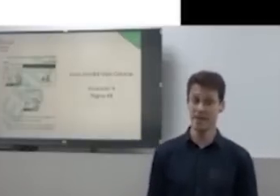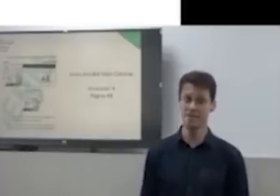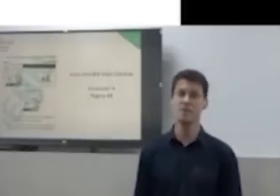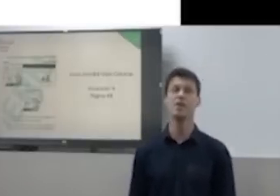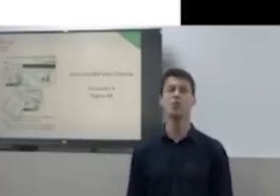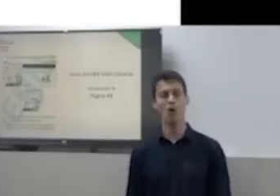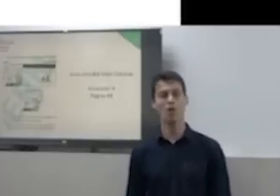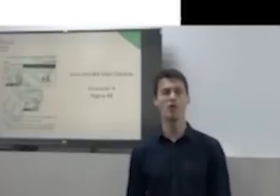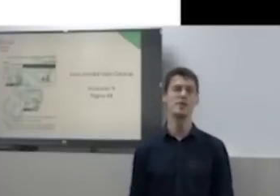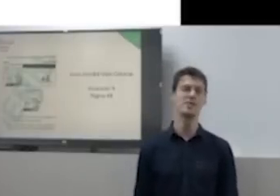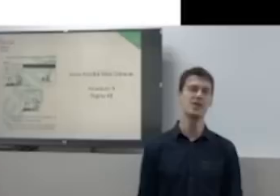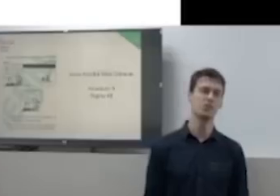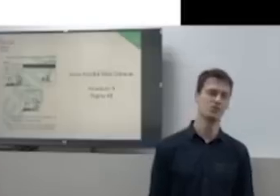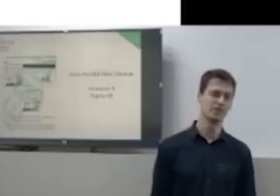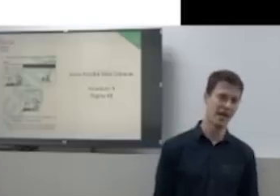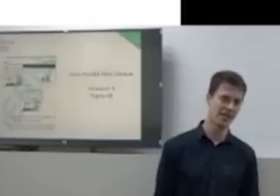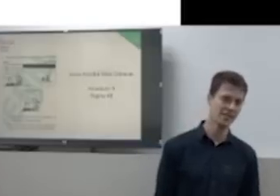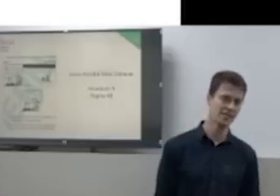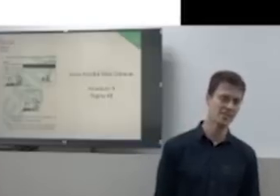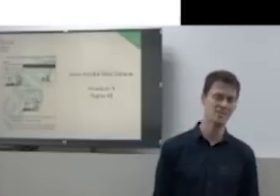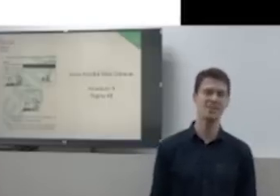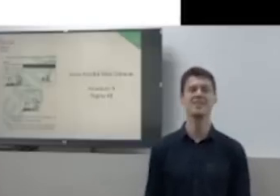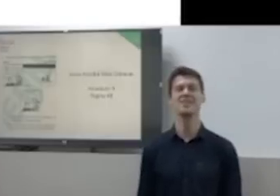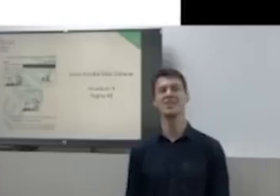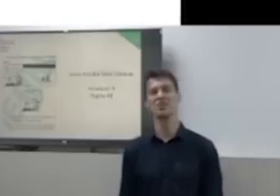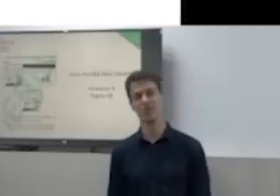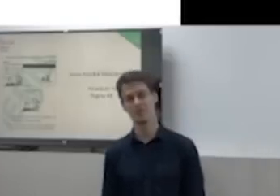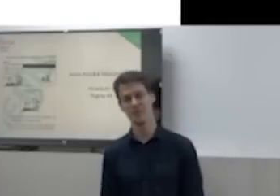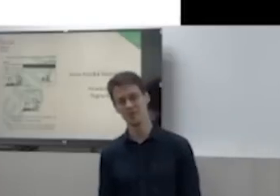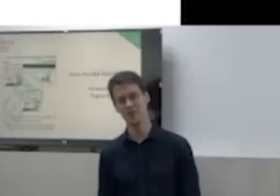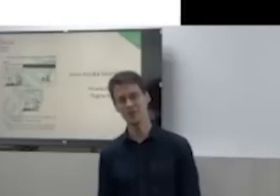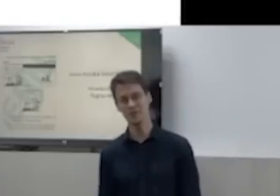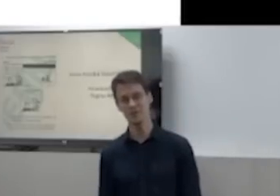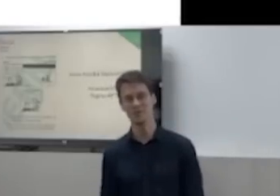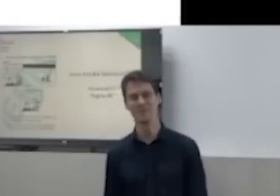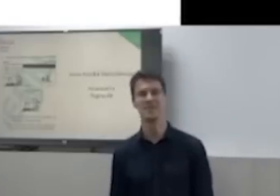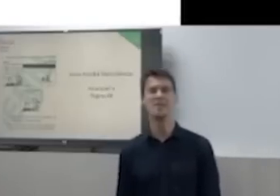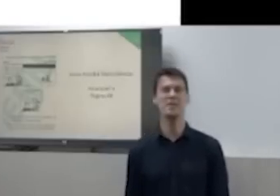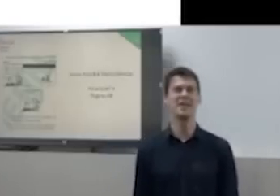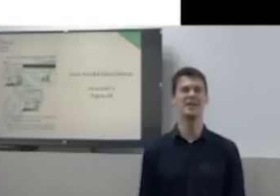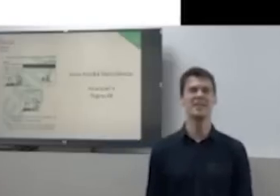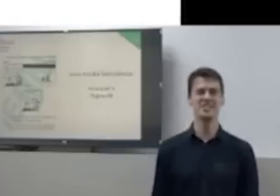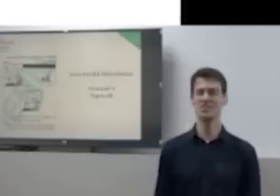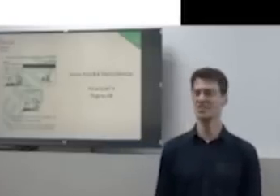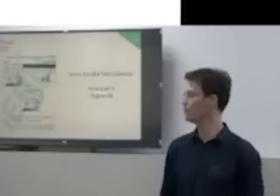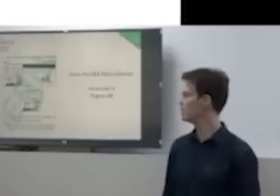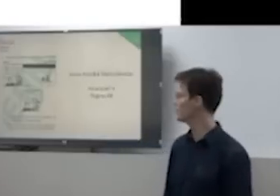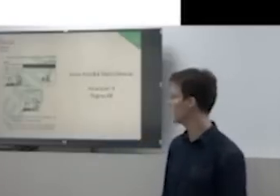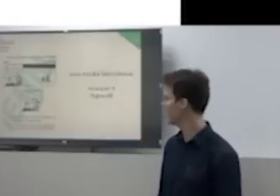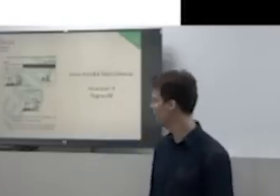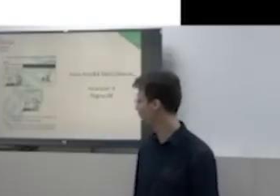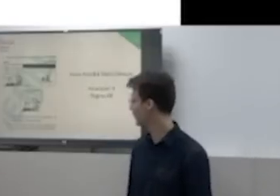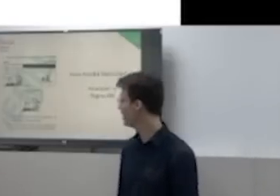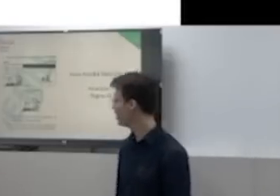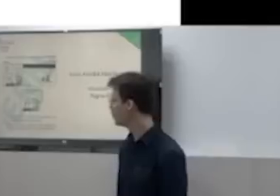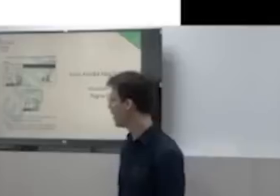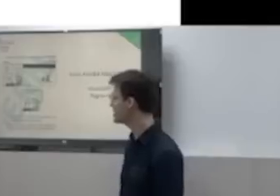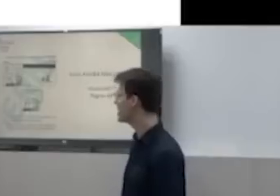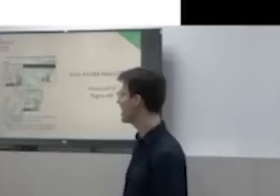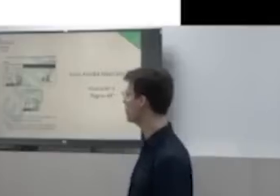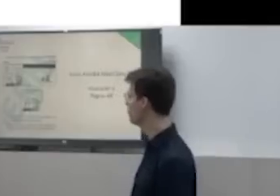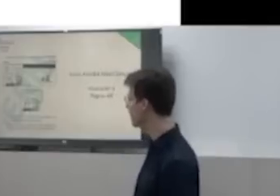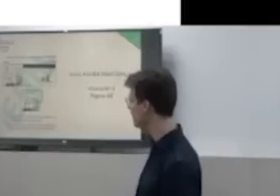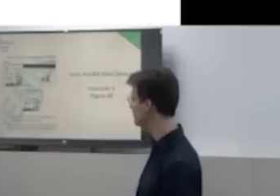Eu quero saber qual é a opinião da criança e qual é a opinião do adulto. B, e se você fosse o